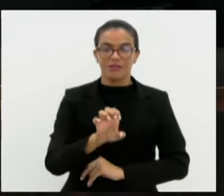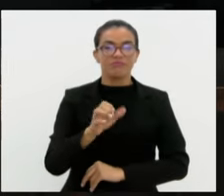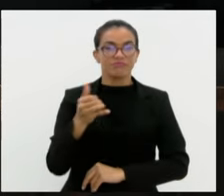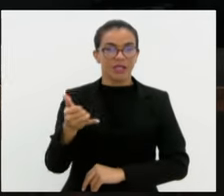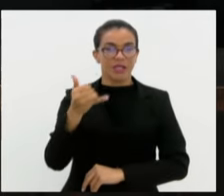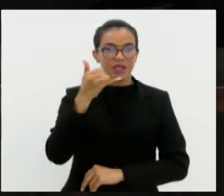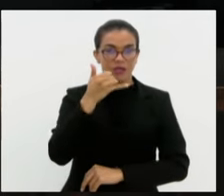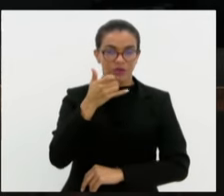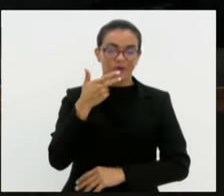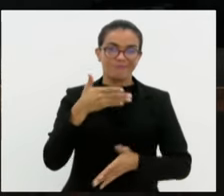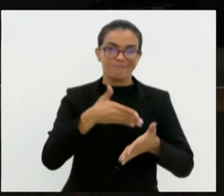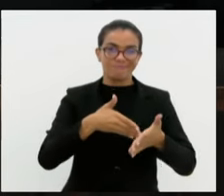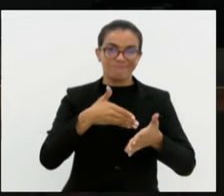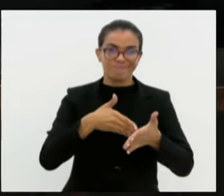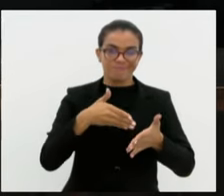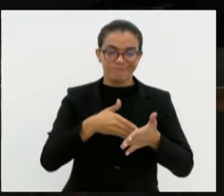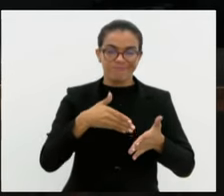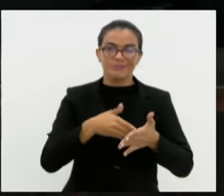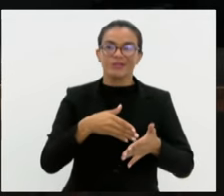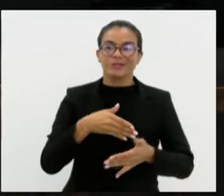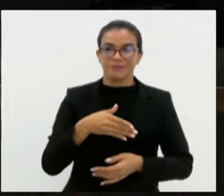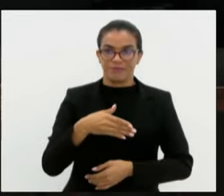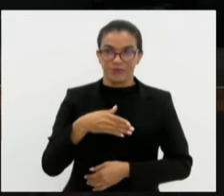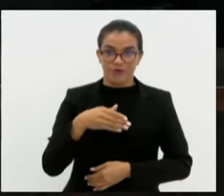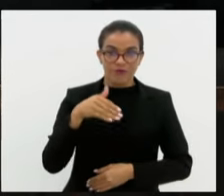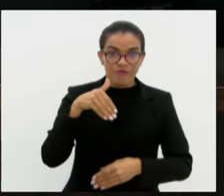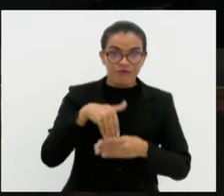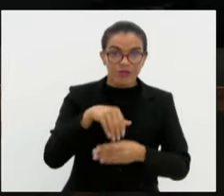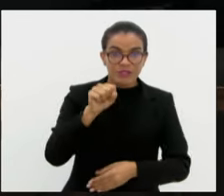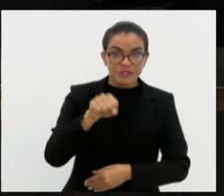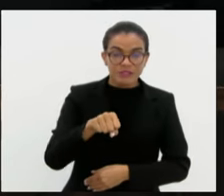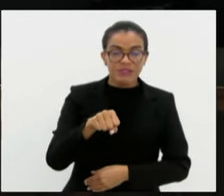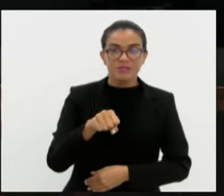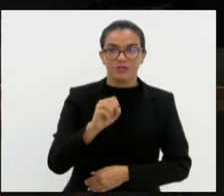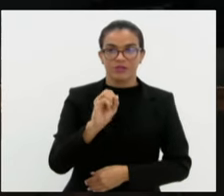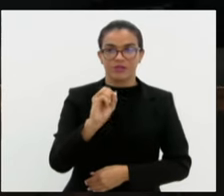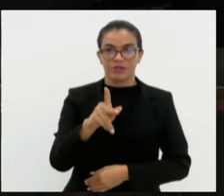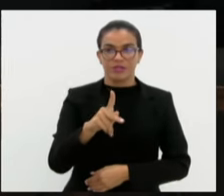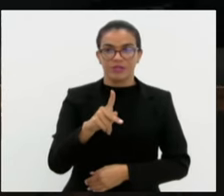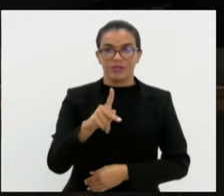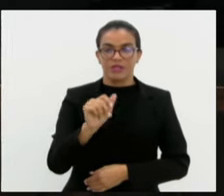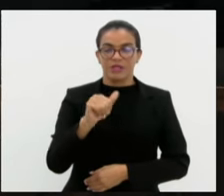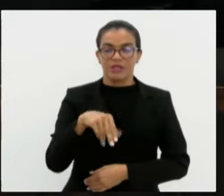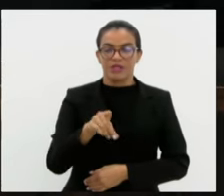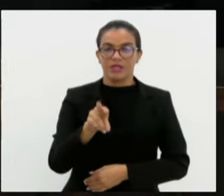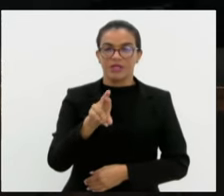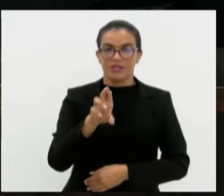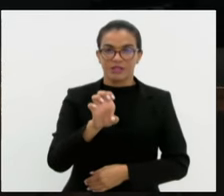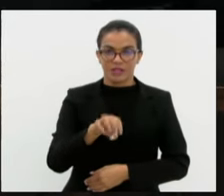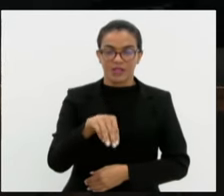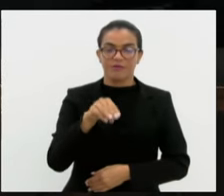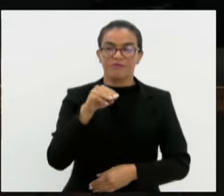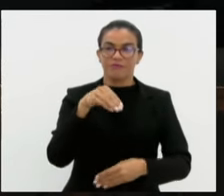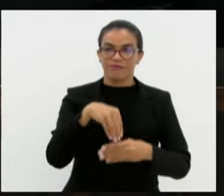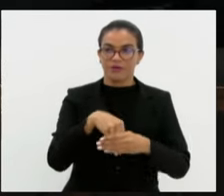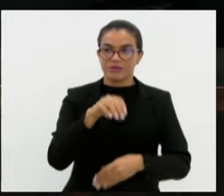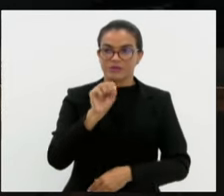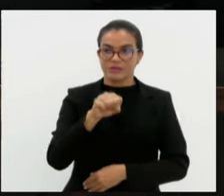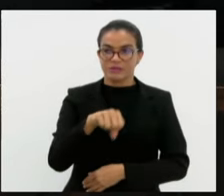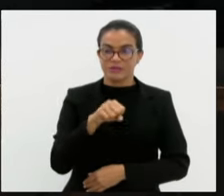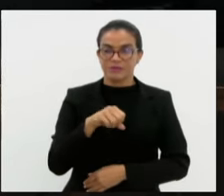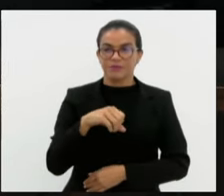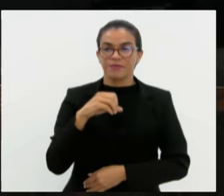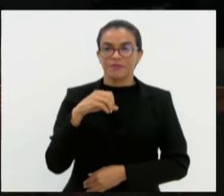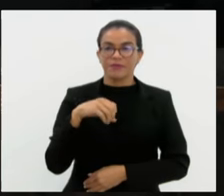está com dificuldade do som, preciso, vota sim. Deputado André Correia, vota sim.